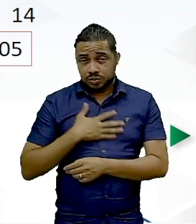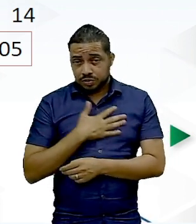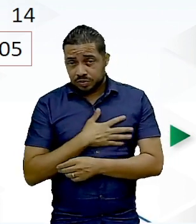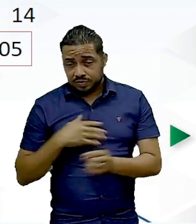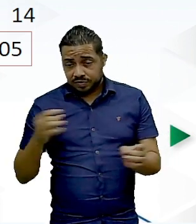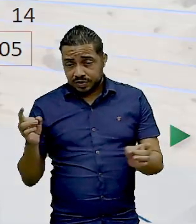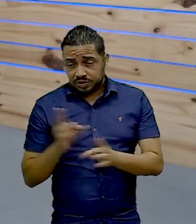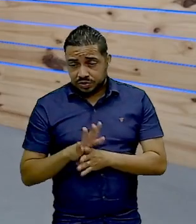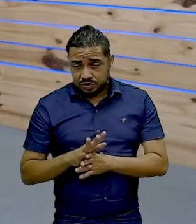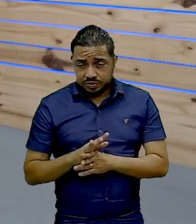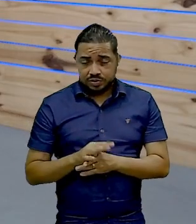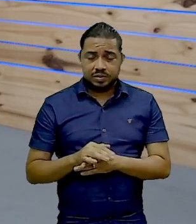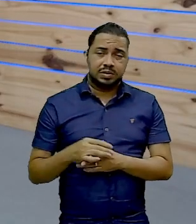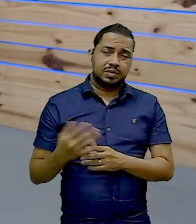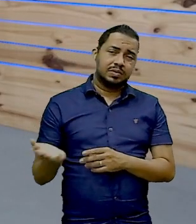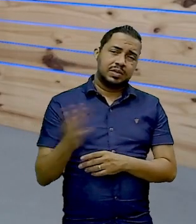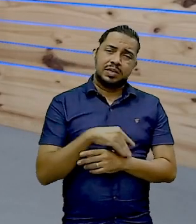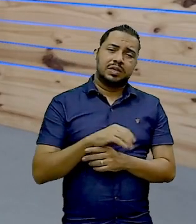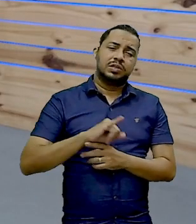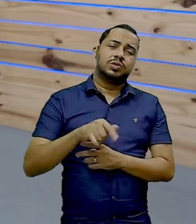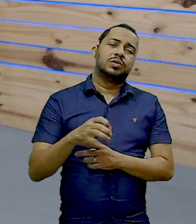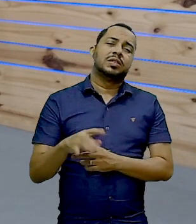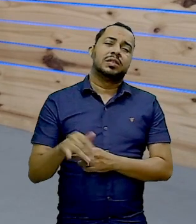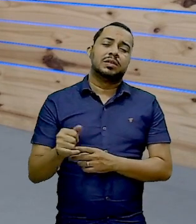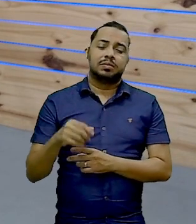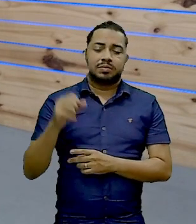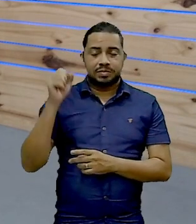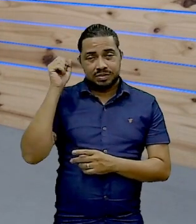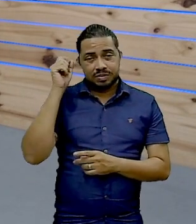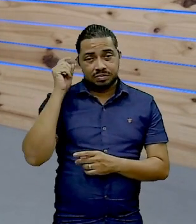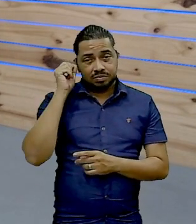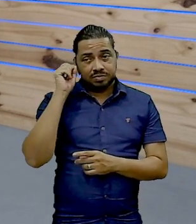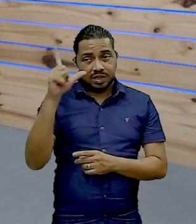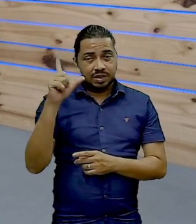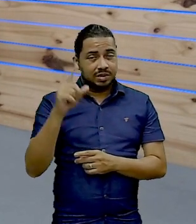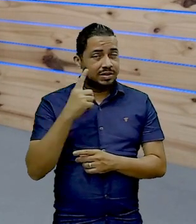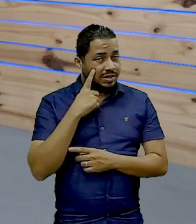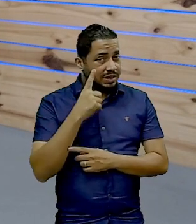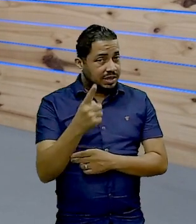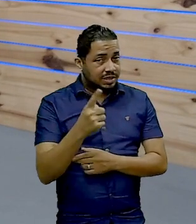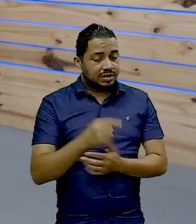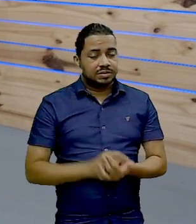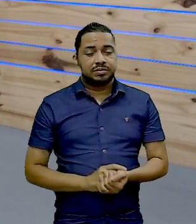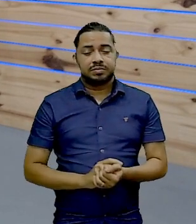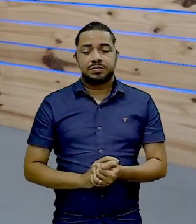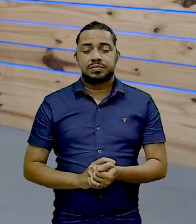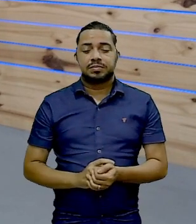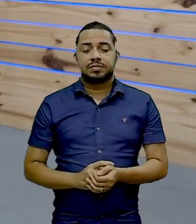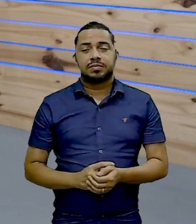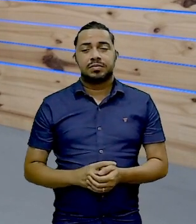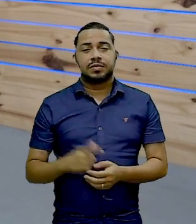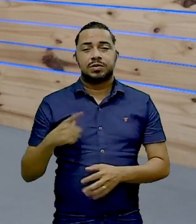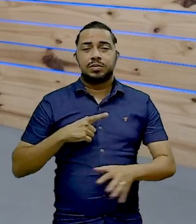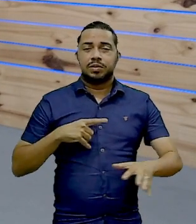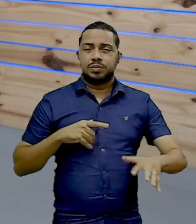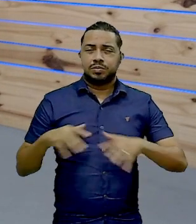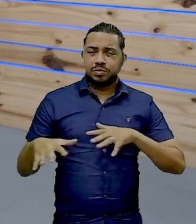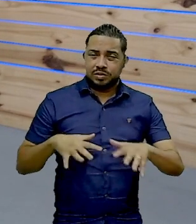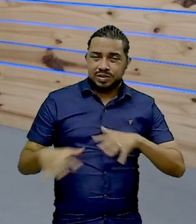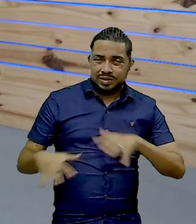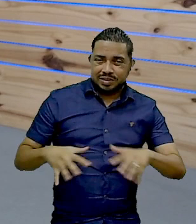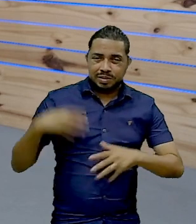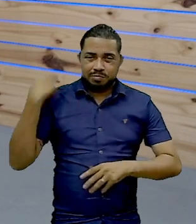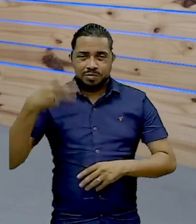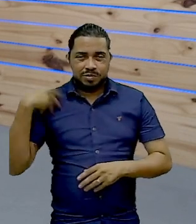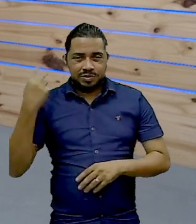Fechou então? Traz para cá, Jonathan, para a gente ter uma ideia. Se liga aí. Vamos para o nosso DJ,